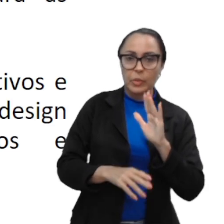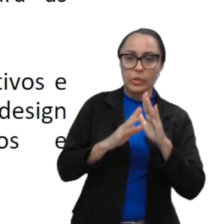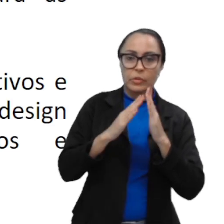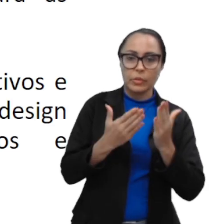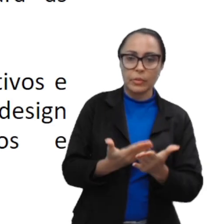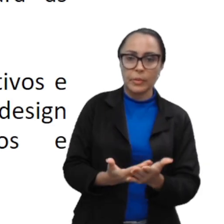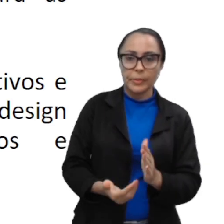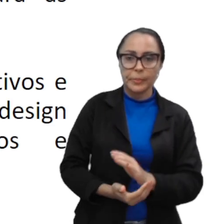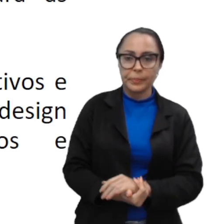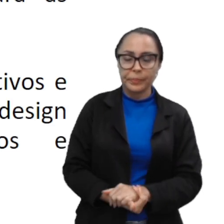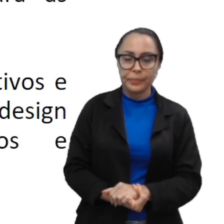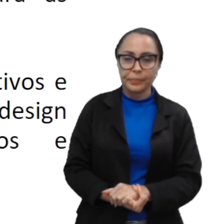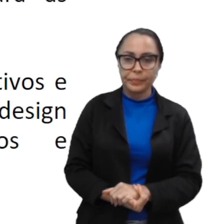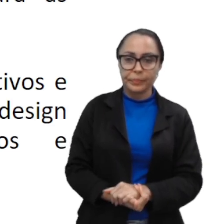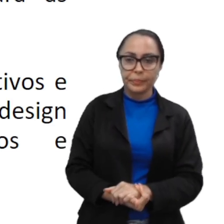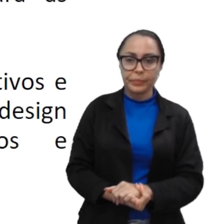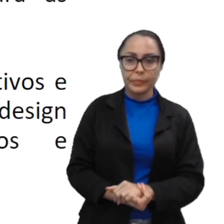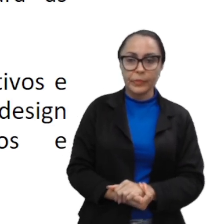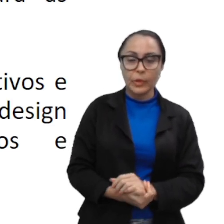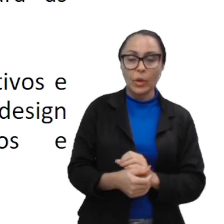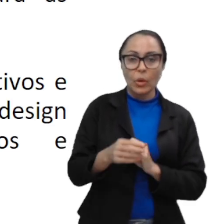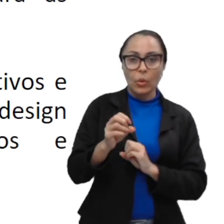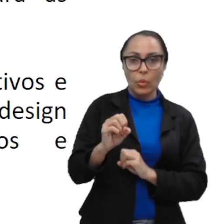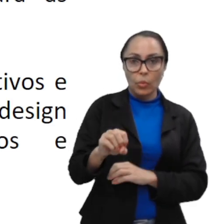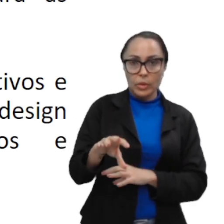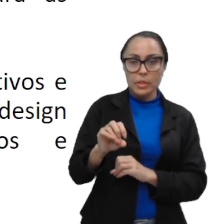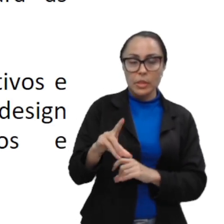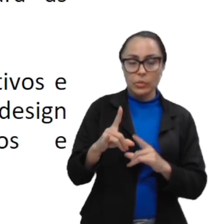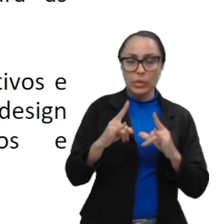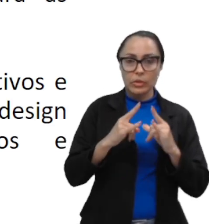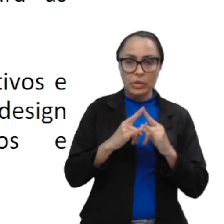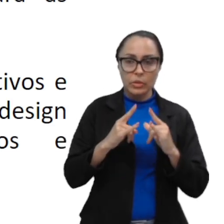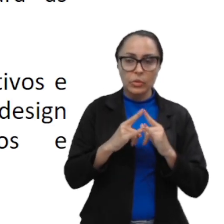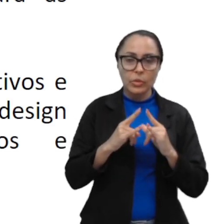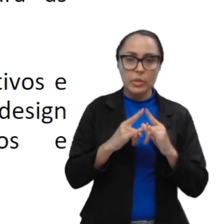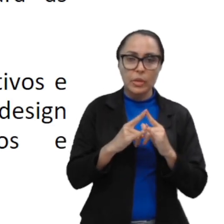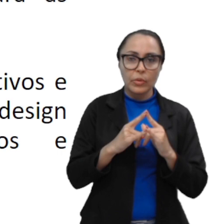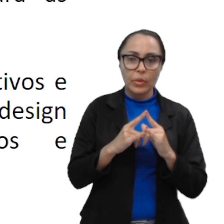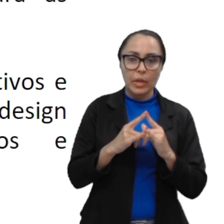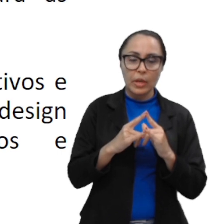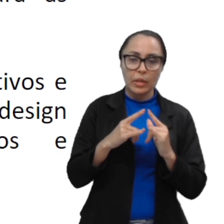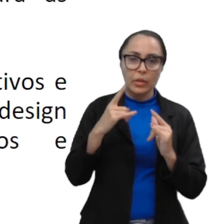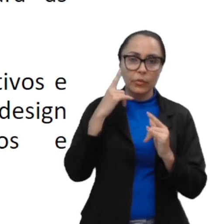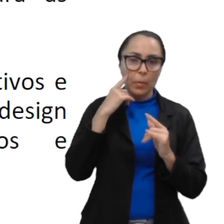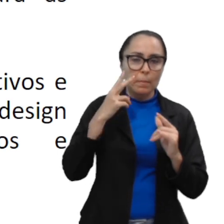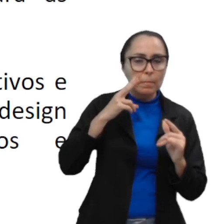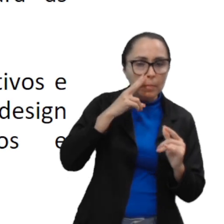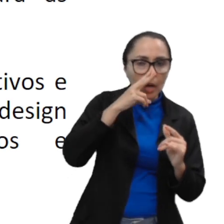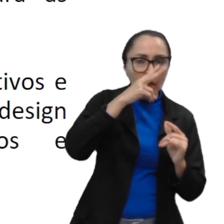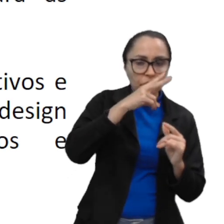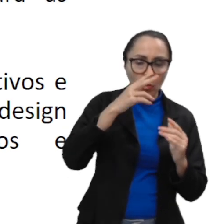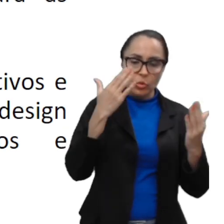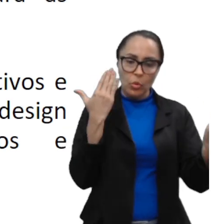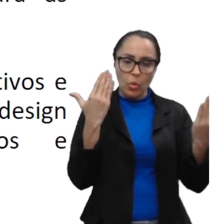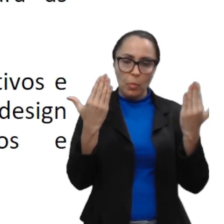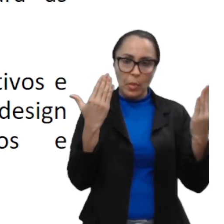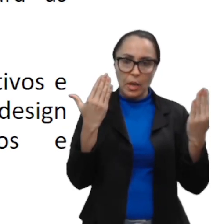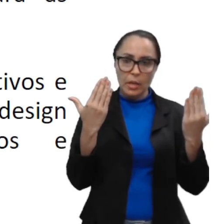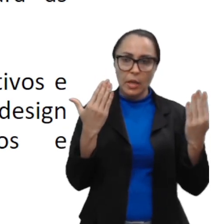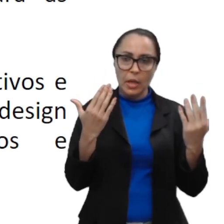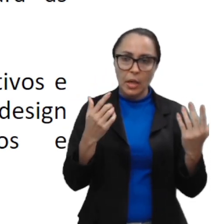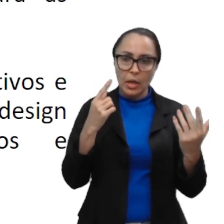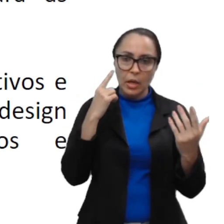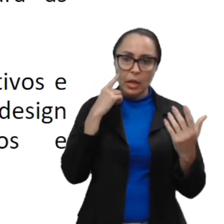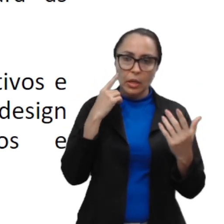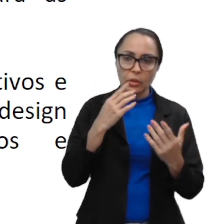escola. O ensino nessa instituição ele foi até mais forte que o da Bauhaus no sentido